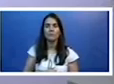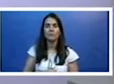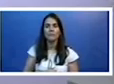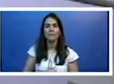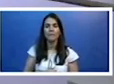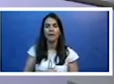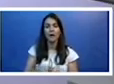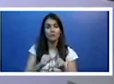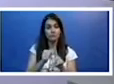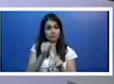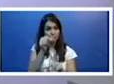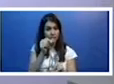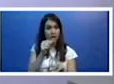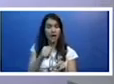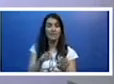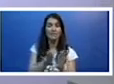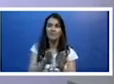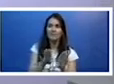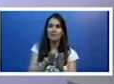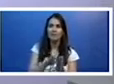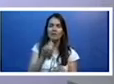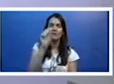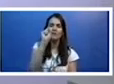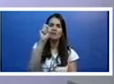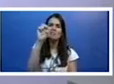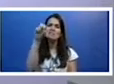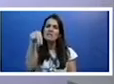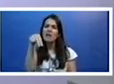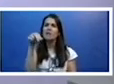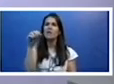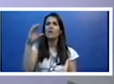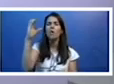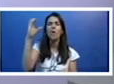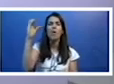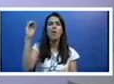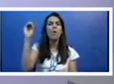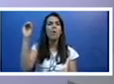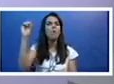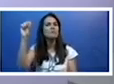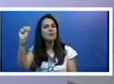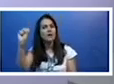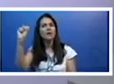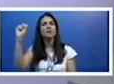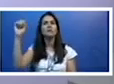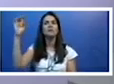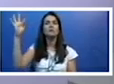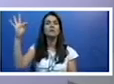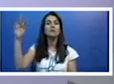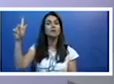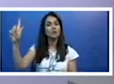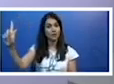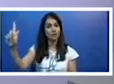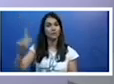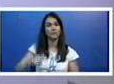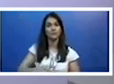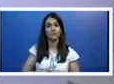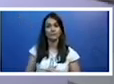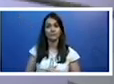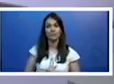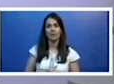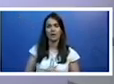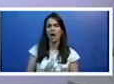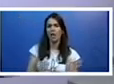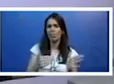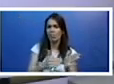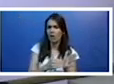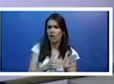de ângulos, só que por enquanto, como vocês estão começando a aprender agora, né? Até 89 graus é o